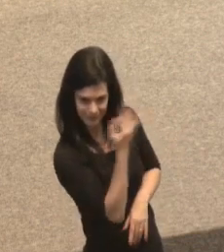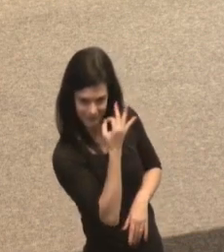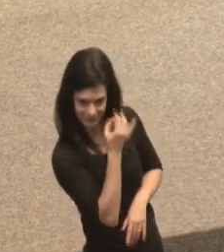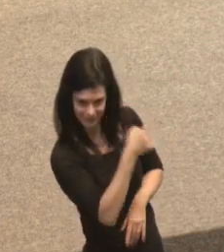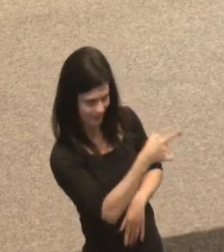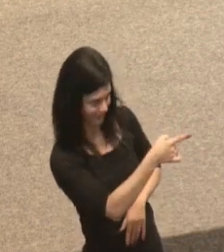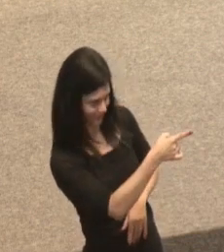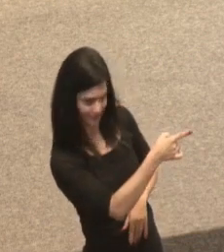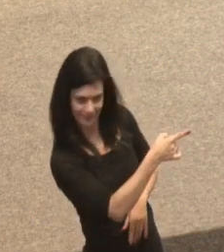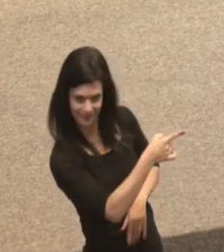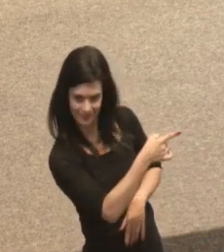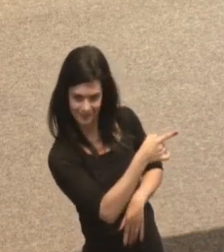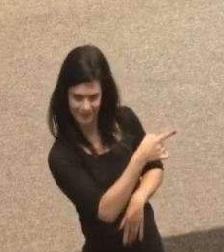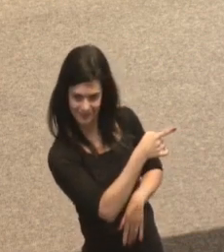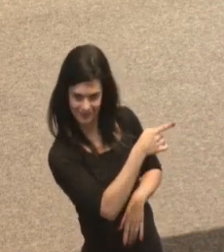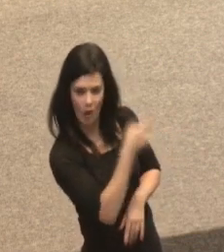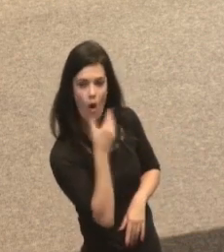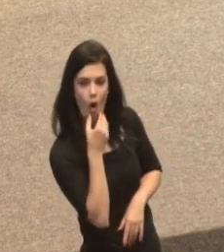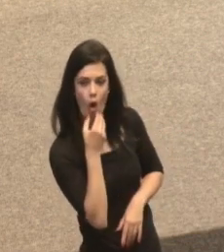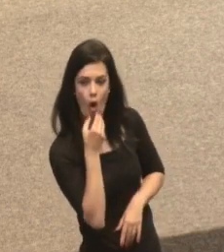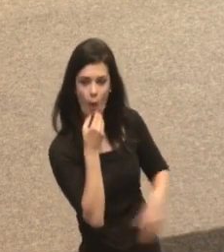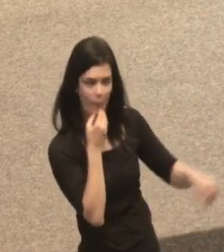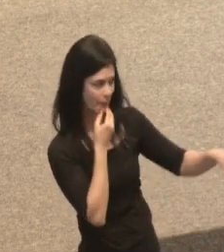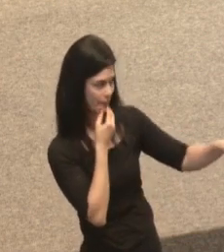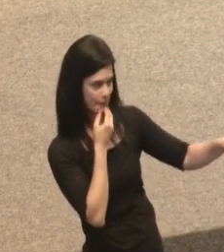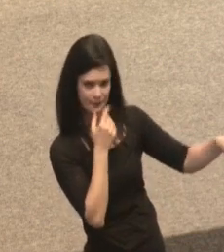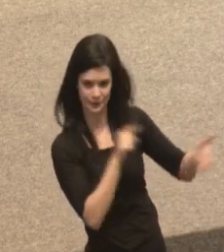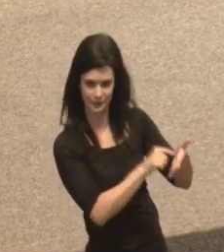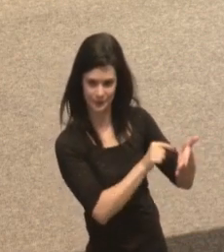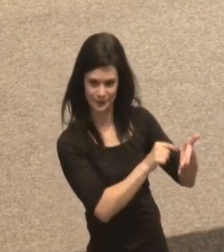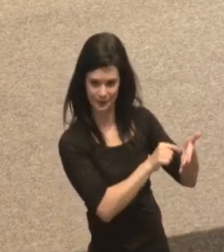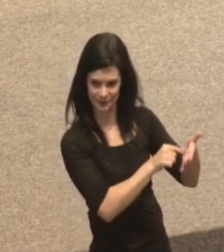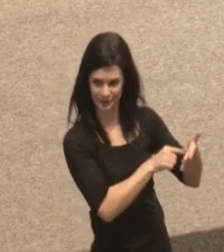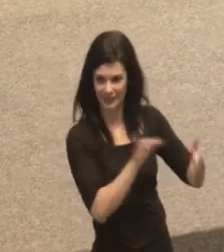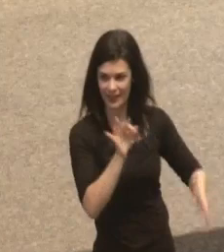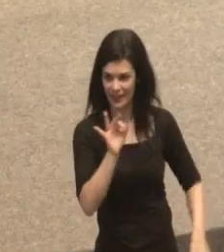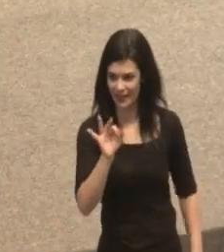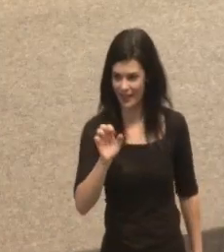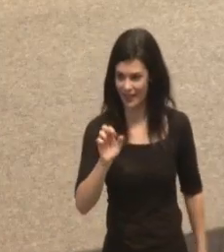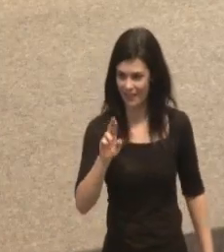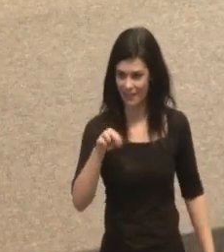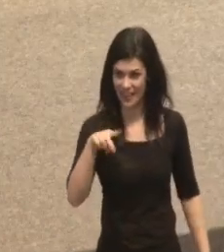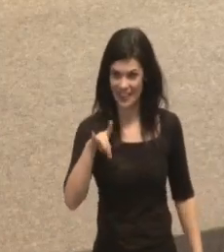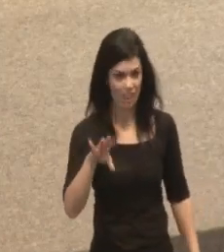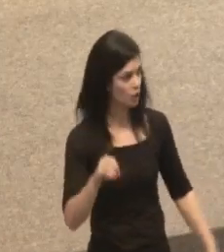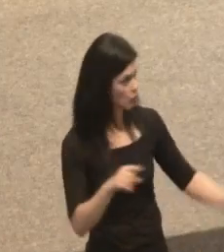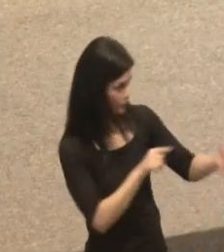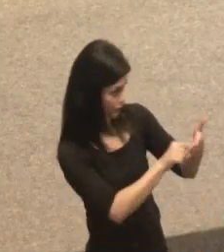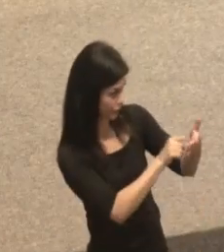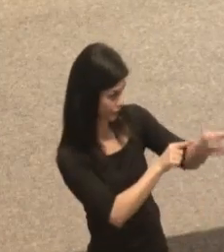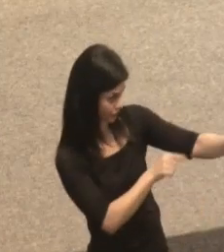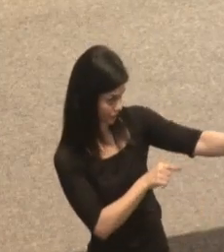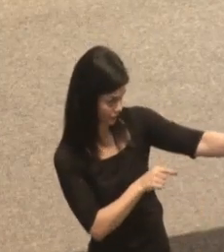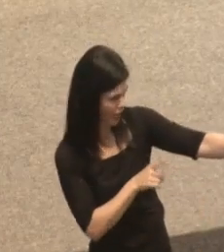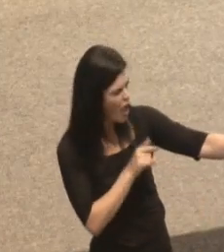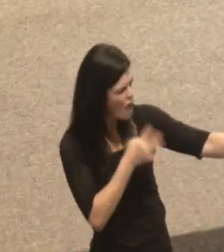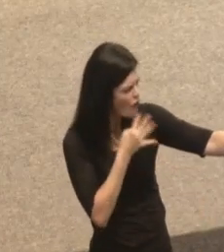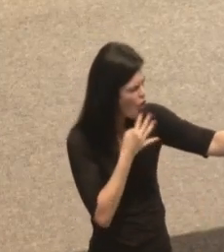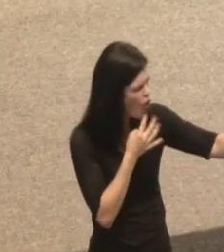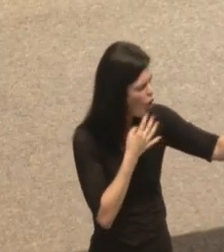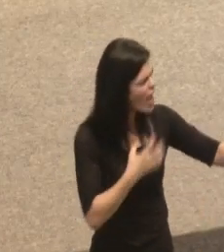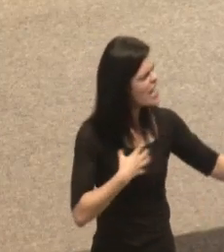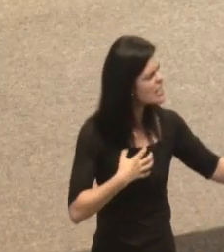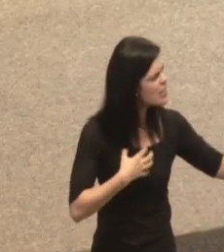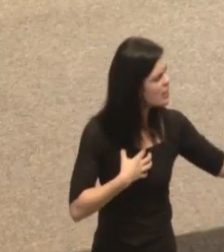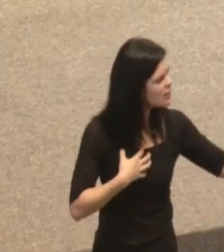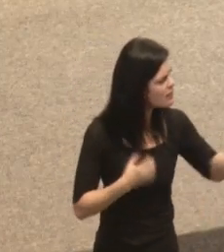O irmão conhece a Bahia? Conhece? A bandeira da Bahia está ali. O irmão já ouviu falar da